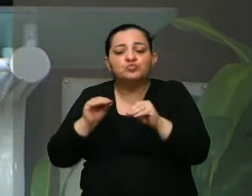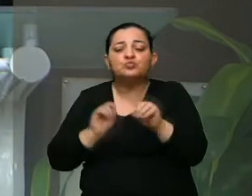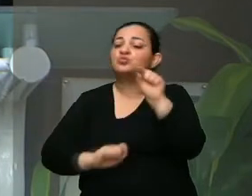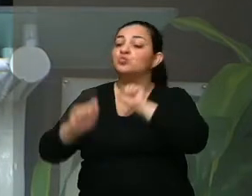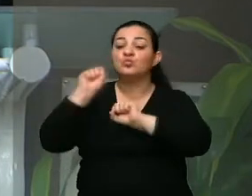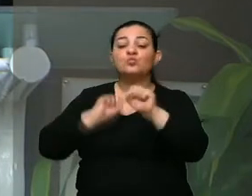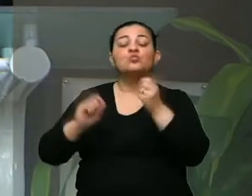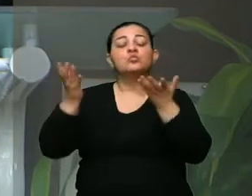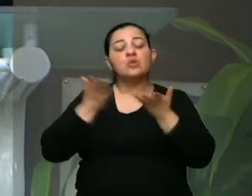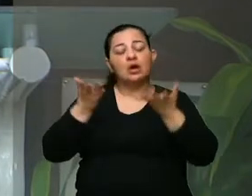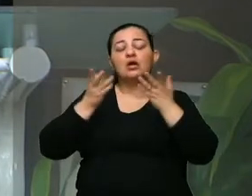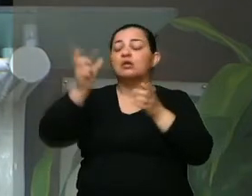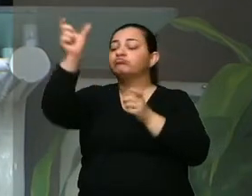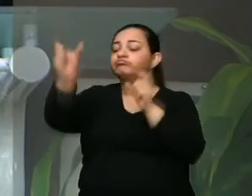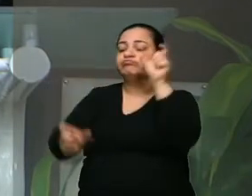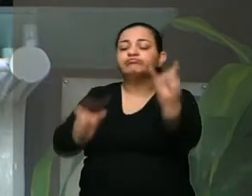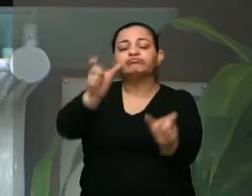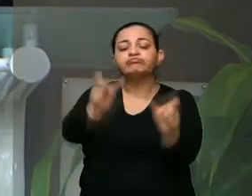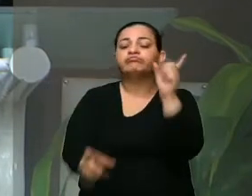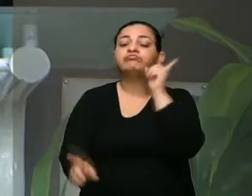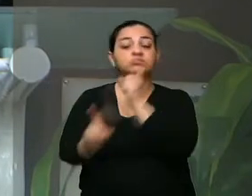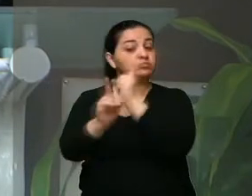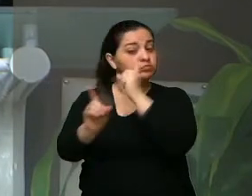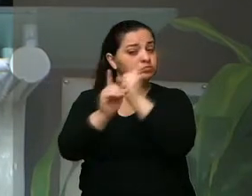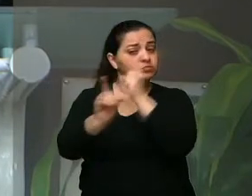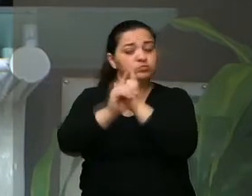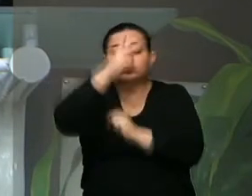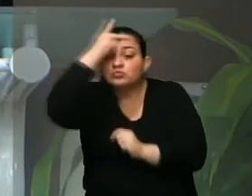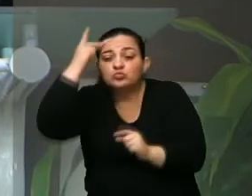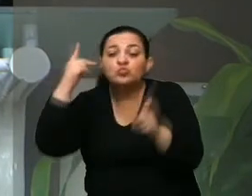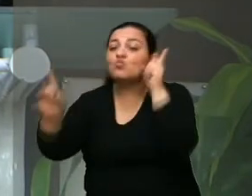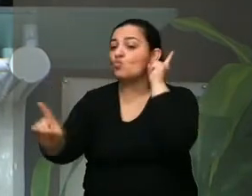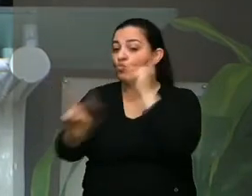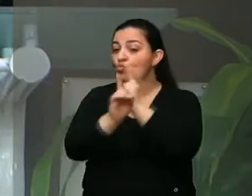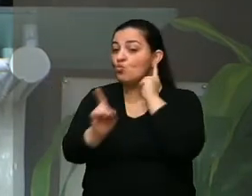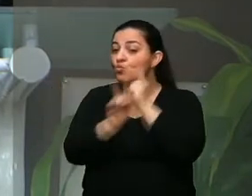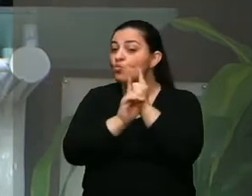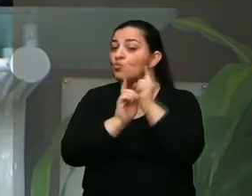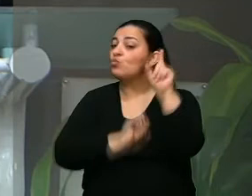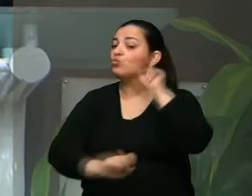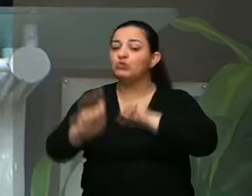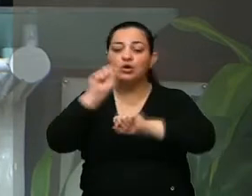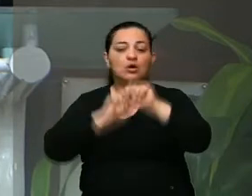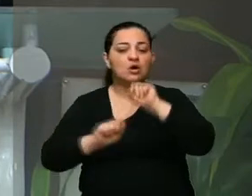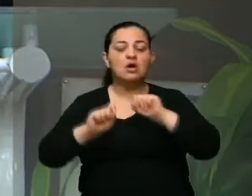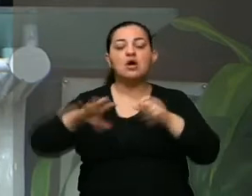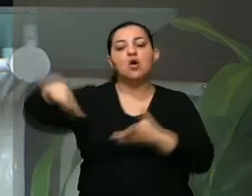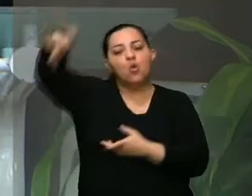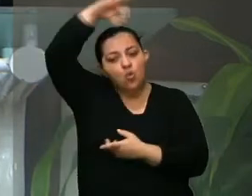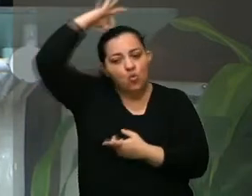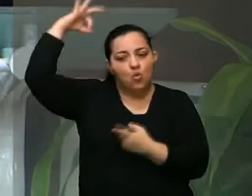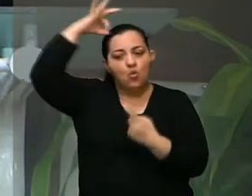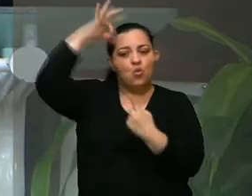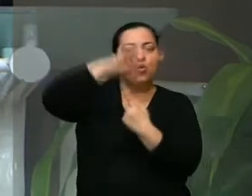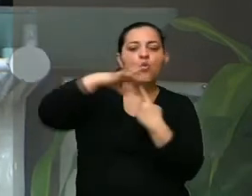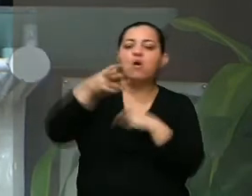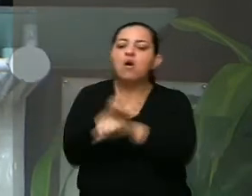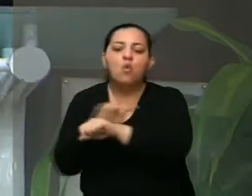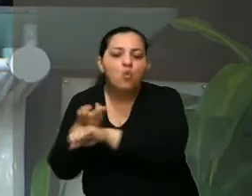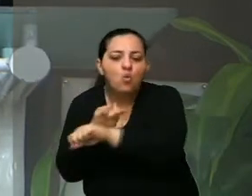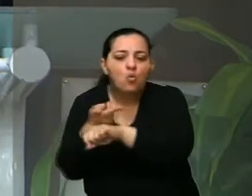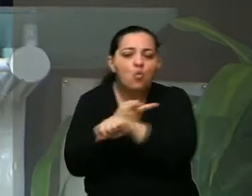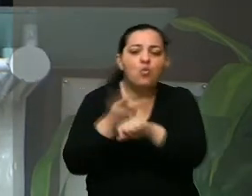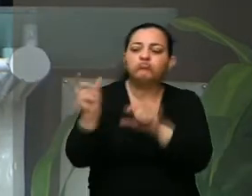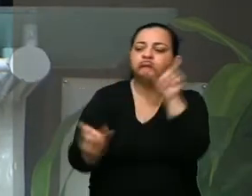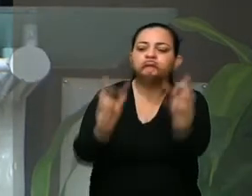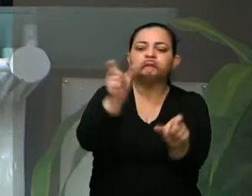com um indivíduo encontrar alguém encontrar o espírito santo está à procura do homem